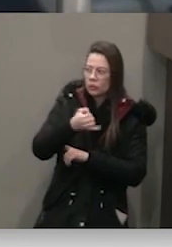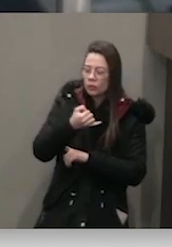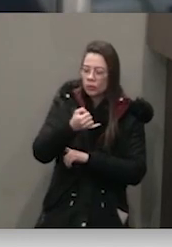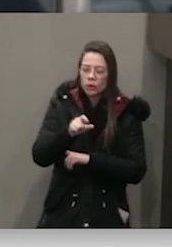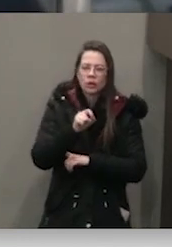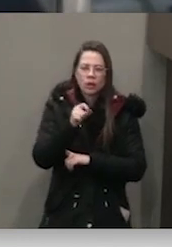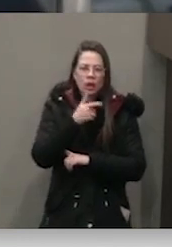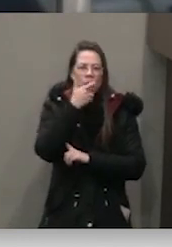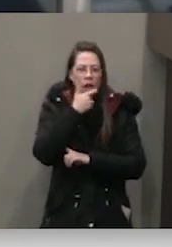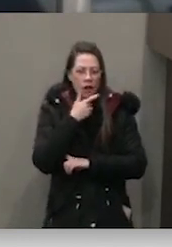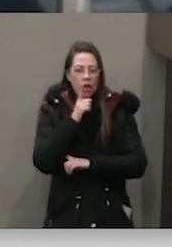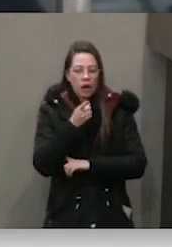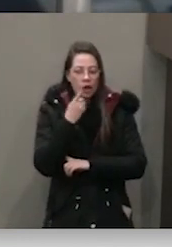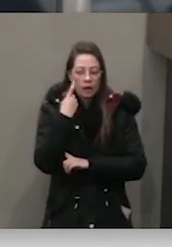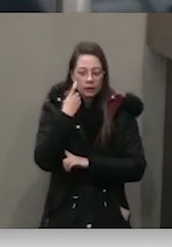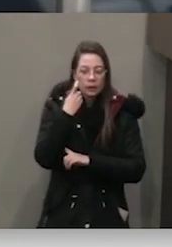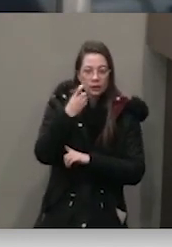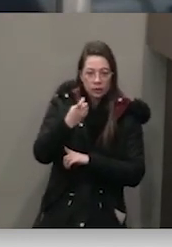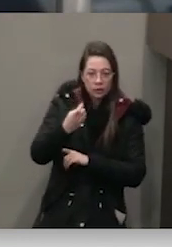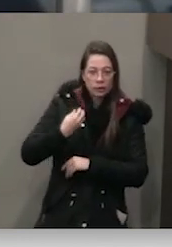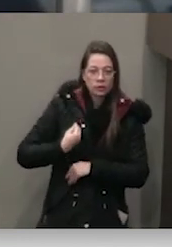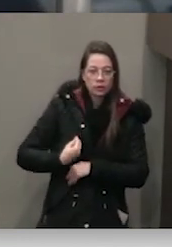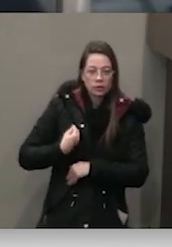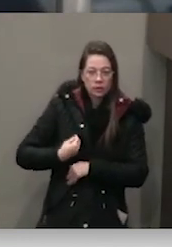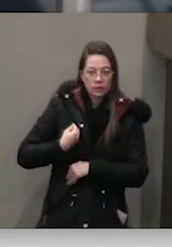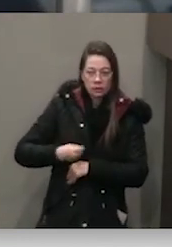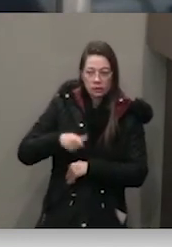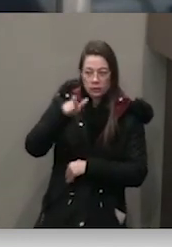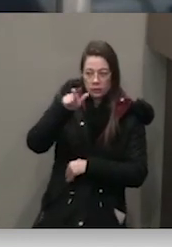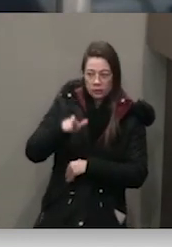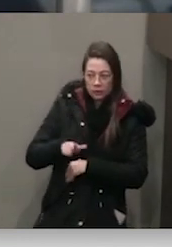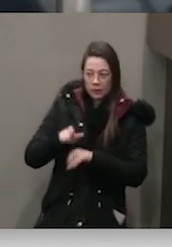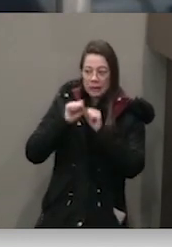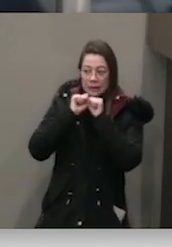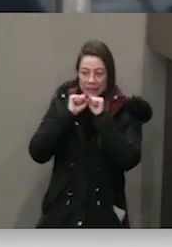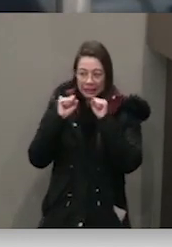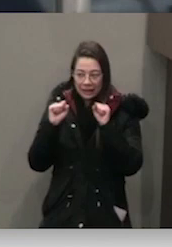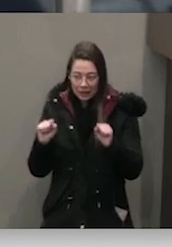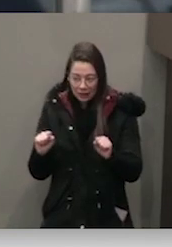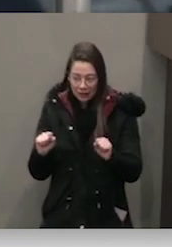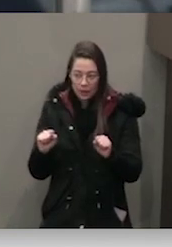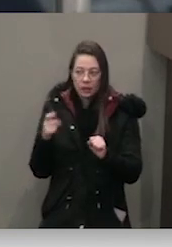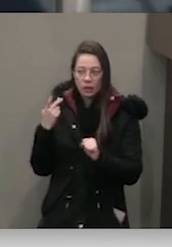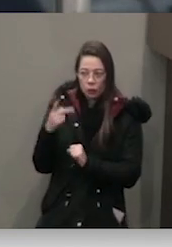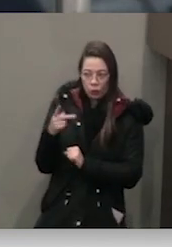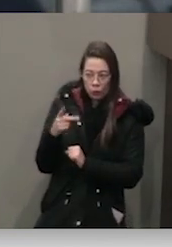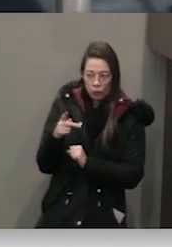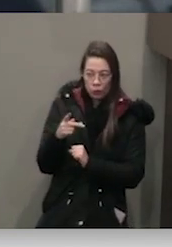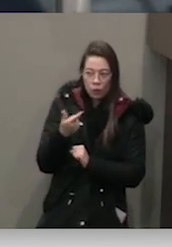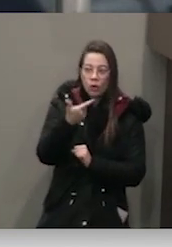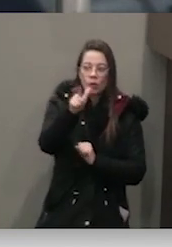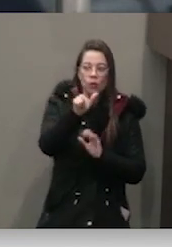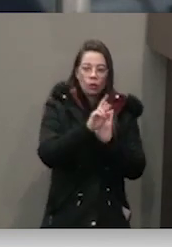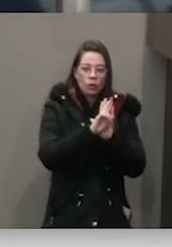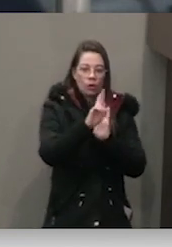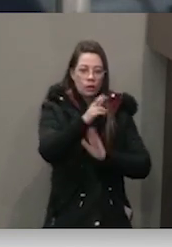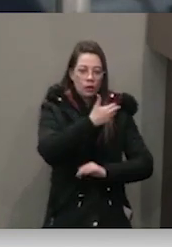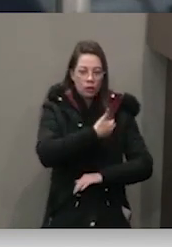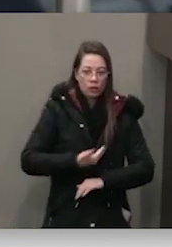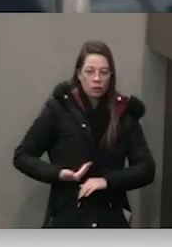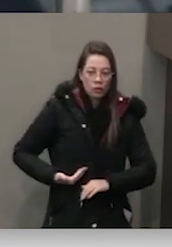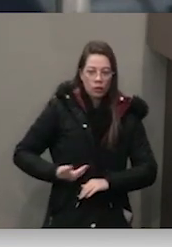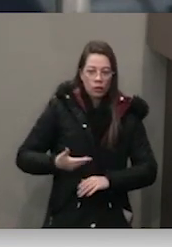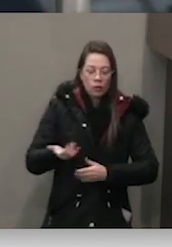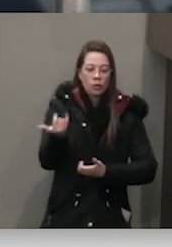oportunidade, acho que seria interessante a presença da sua secretaria e outras representações do governo para